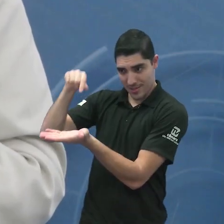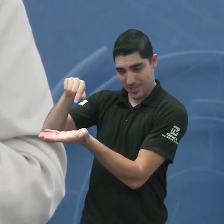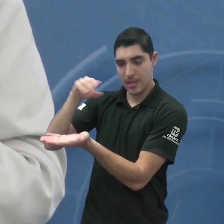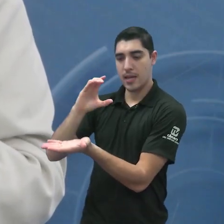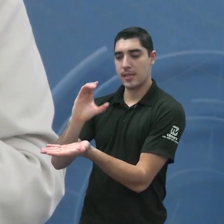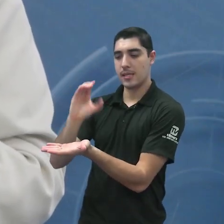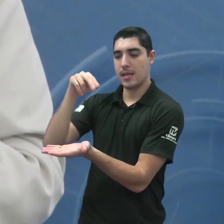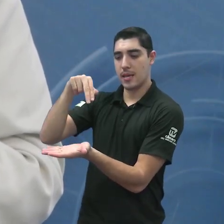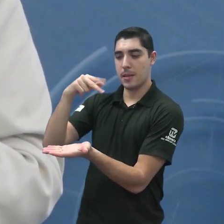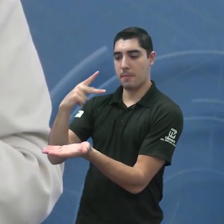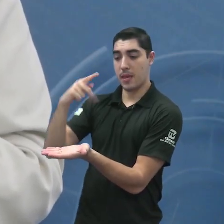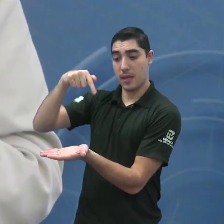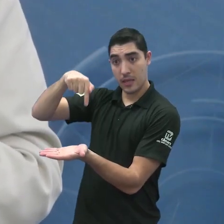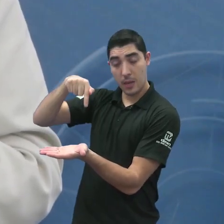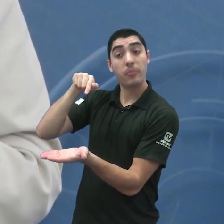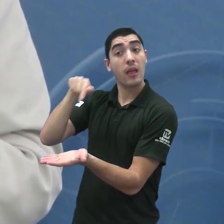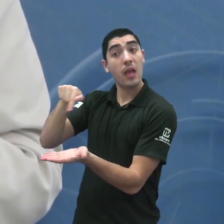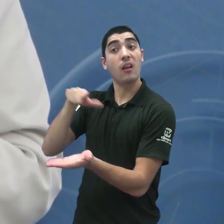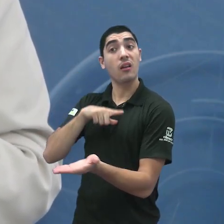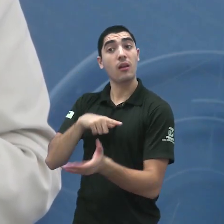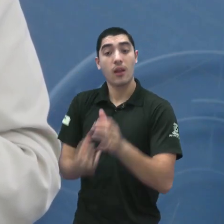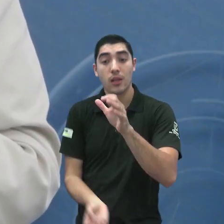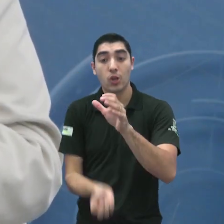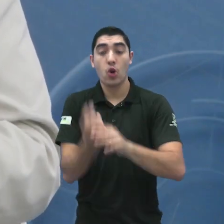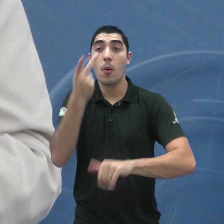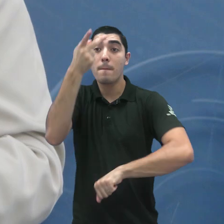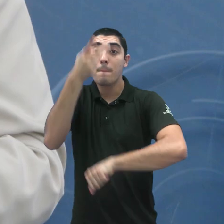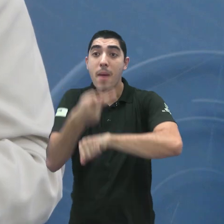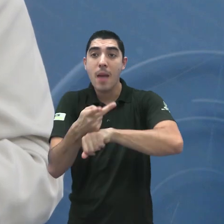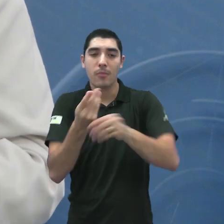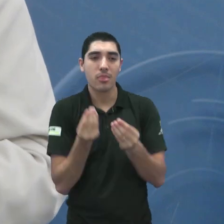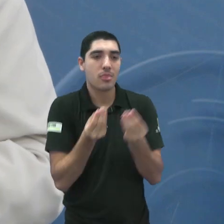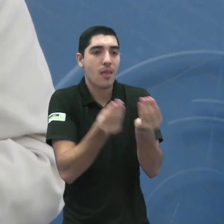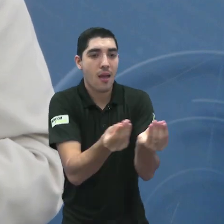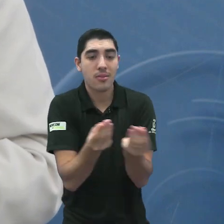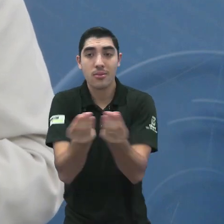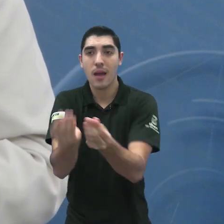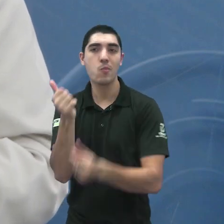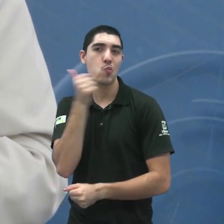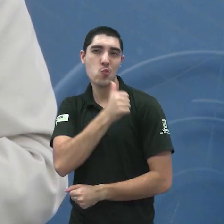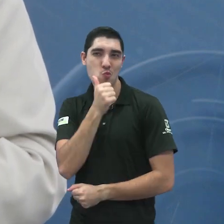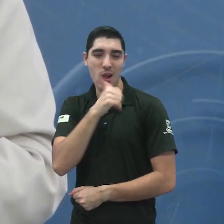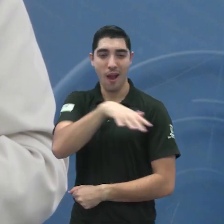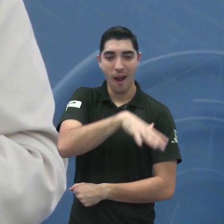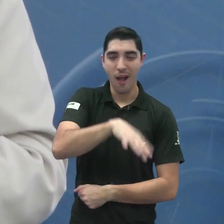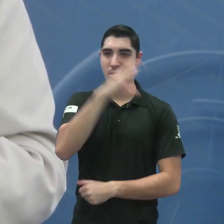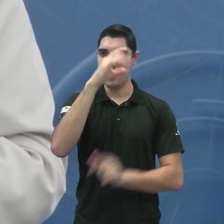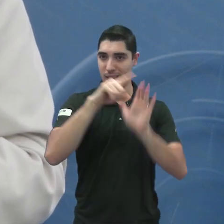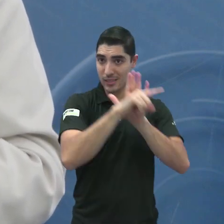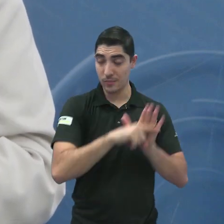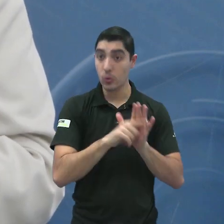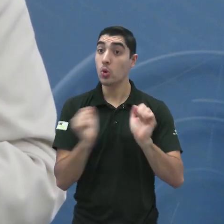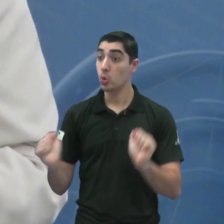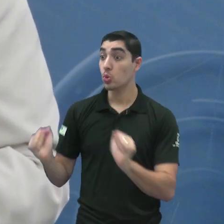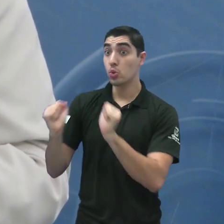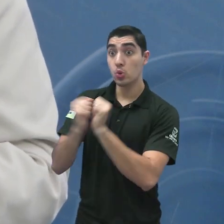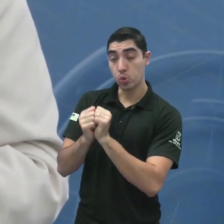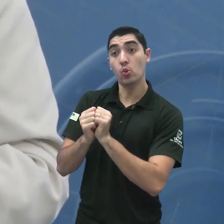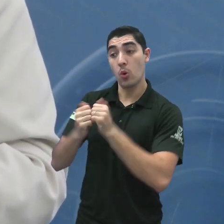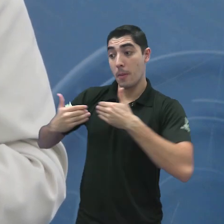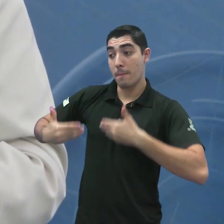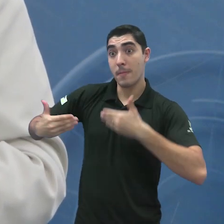o Prêmio Mulheres e Ciência, com o apoio, do Ministério das Mulheres e de